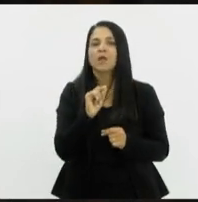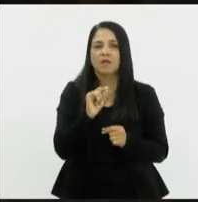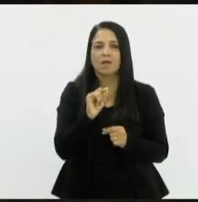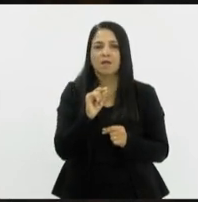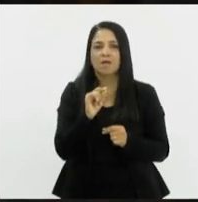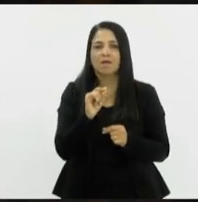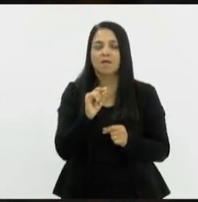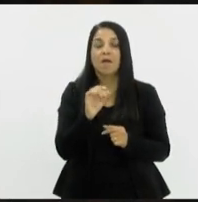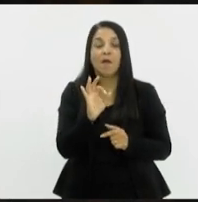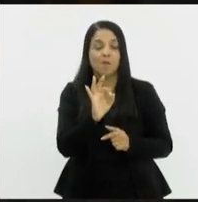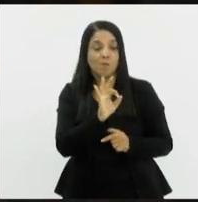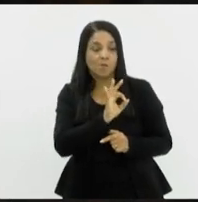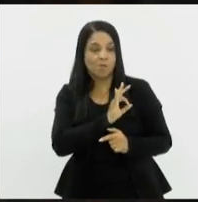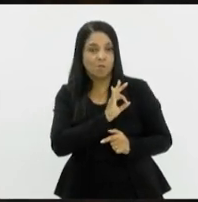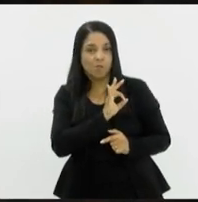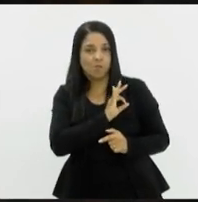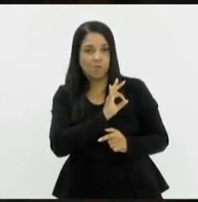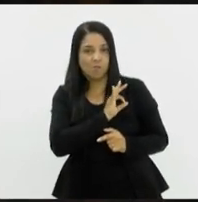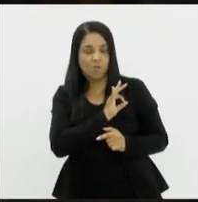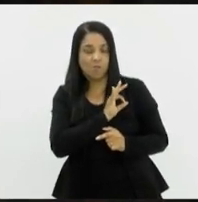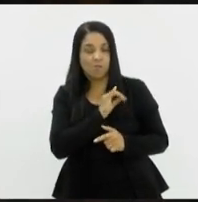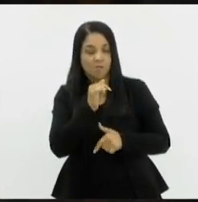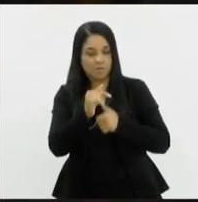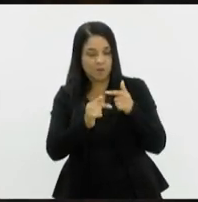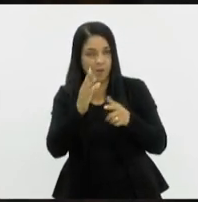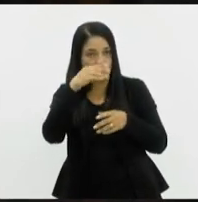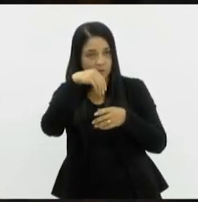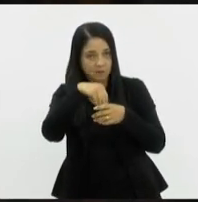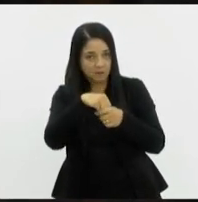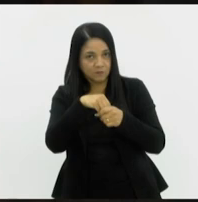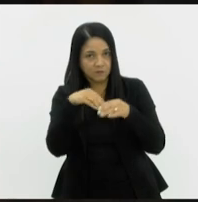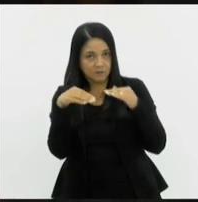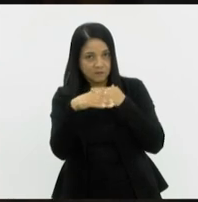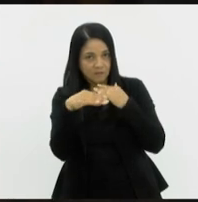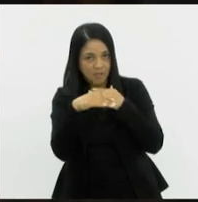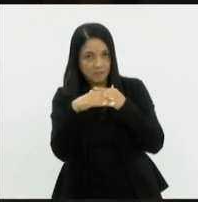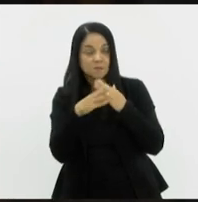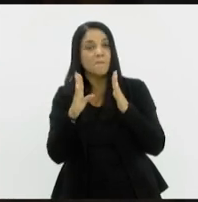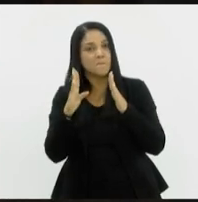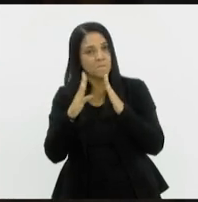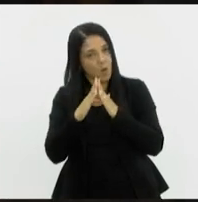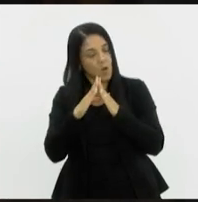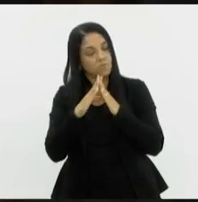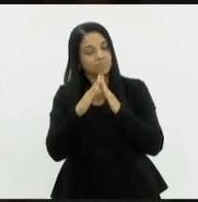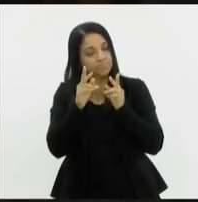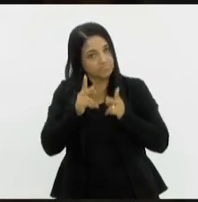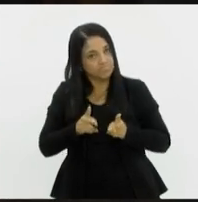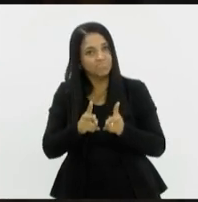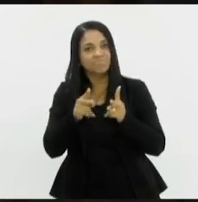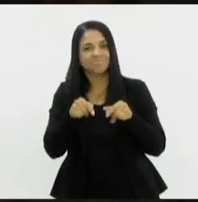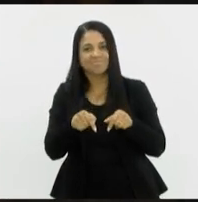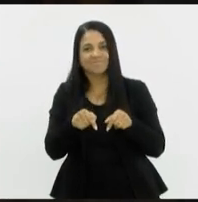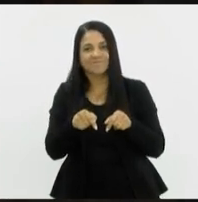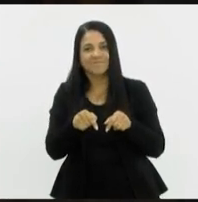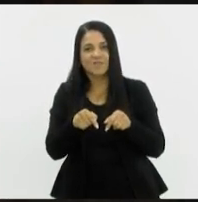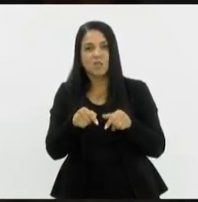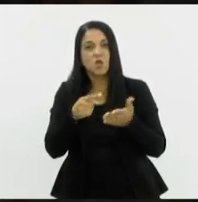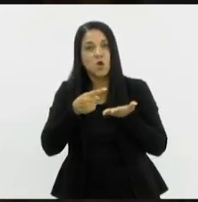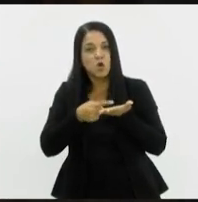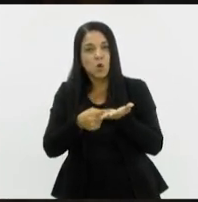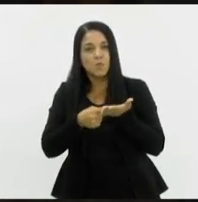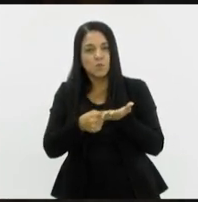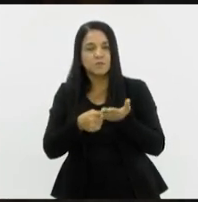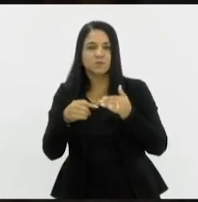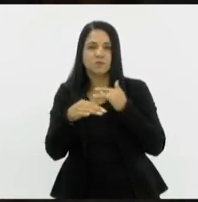os policiais que trabalham na cidade moram na cidade. Têm compromisso com a cidade. Os seus